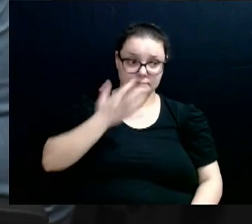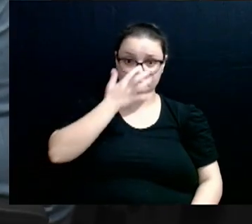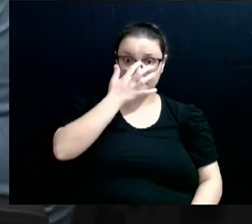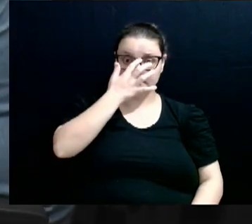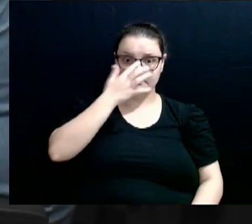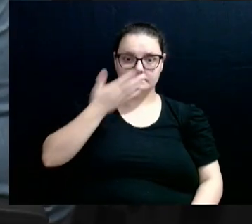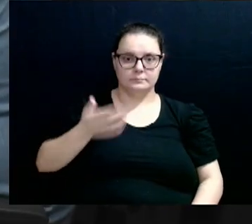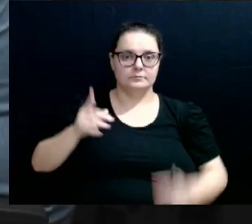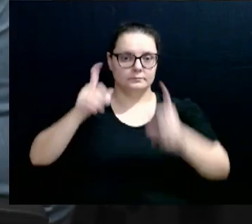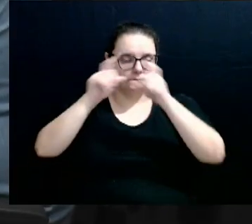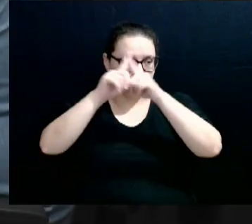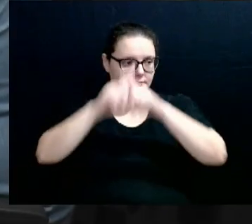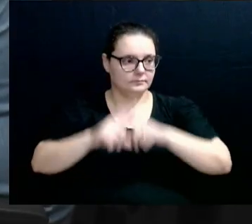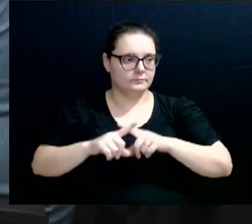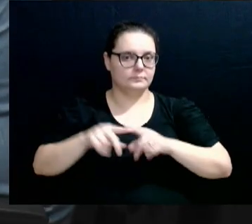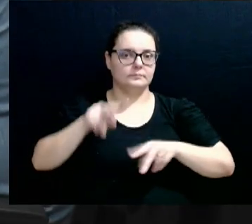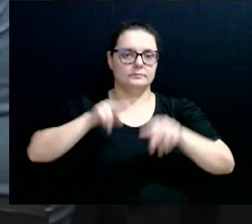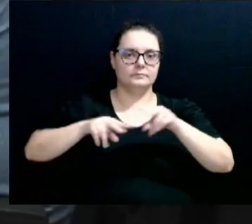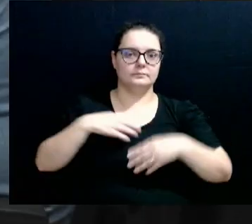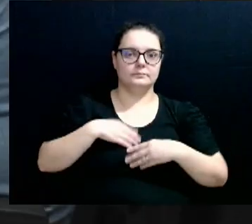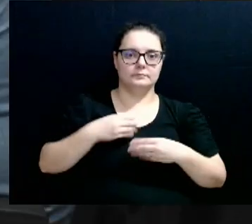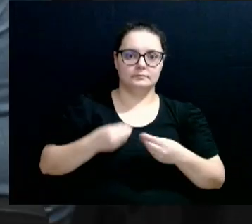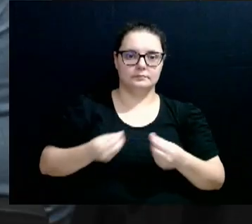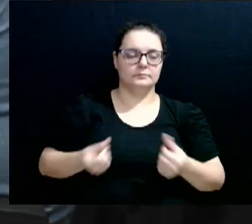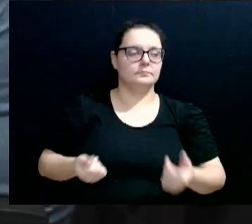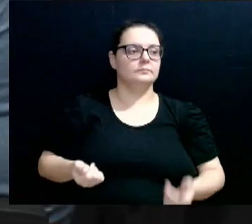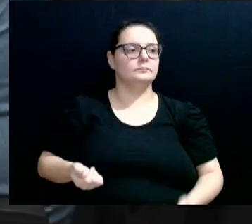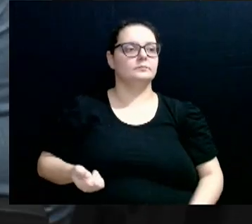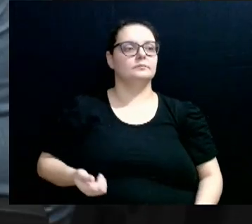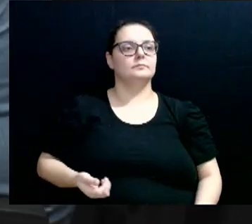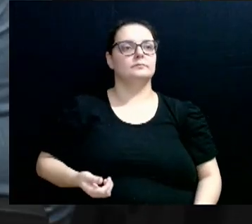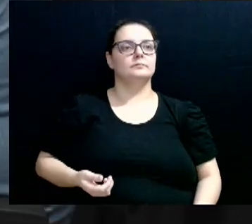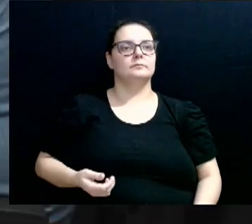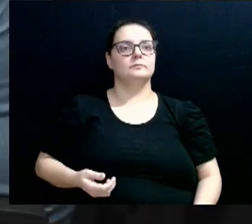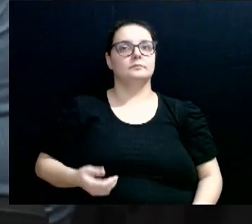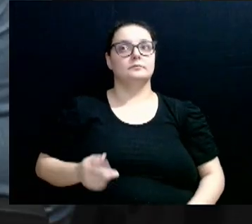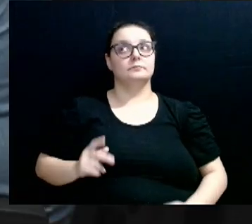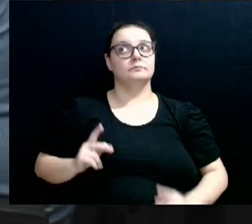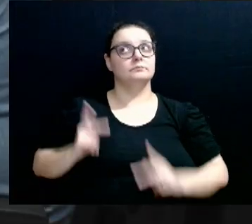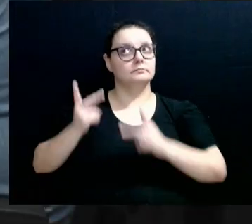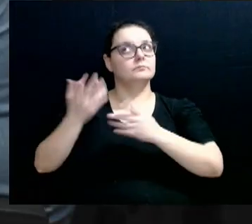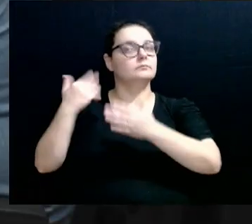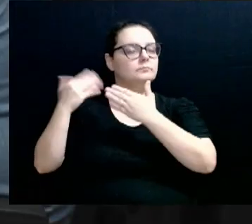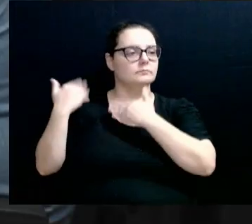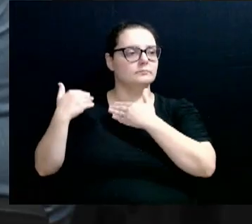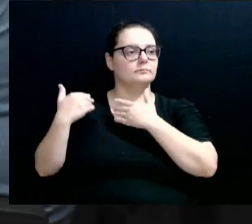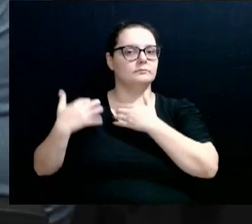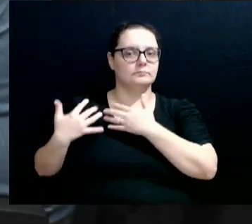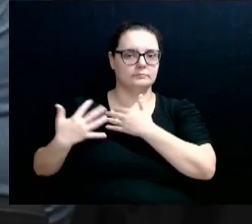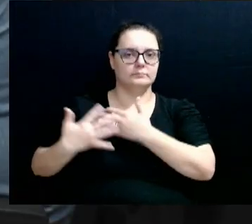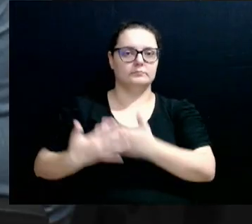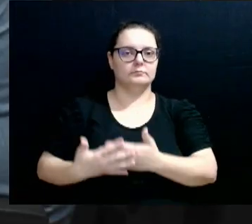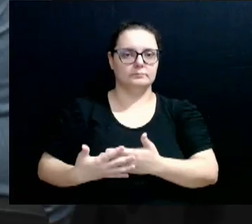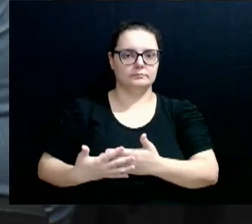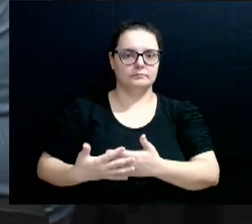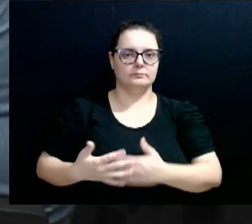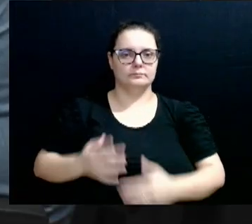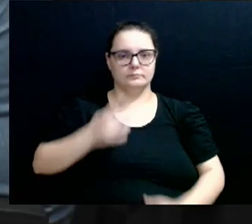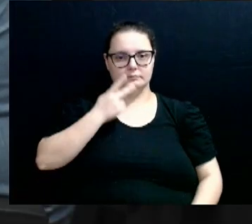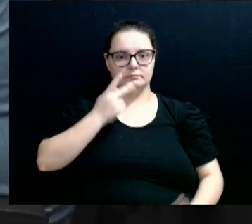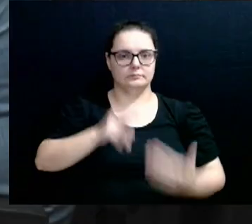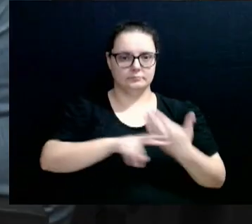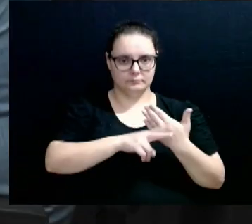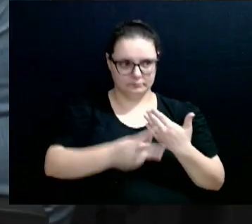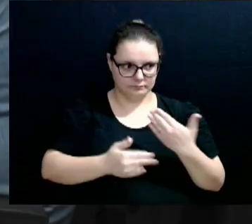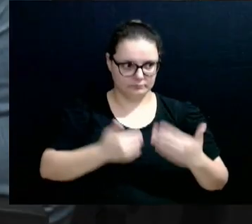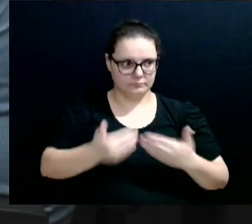esse olhar sensível, esse olhar, né, conquistado lá atrás, você diria que reverbera então com